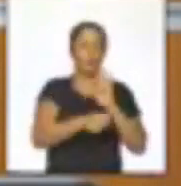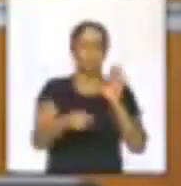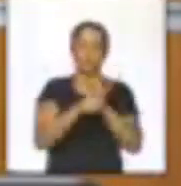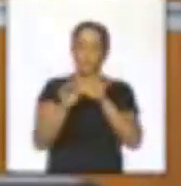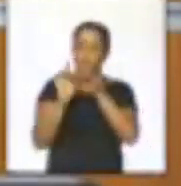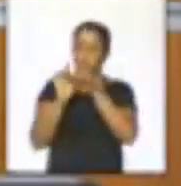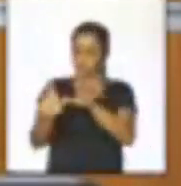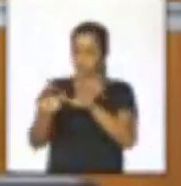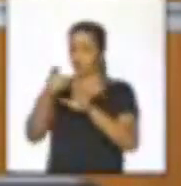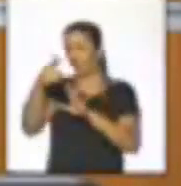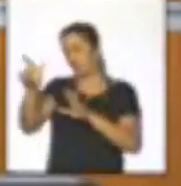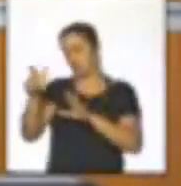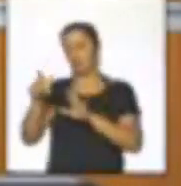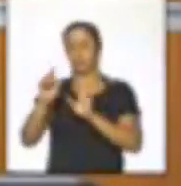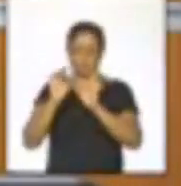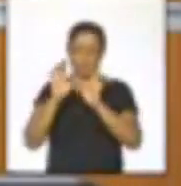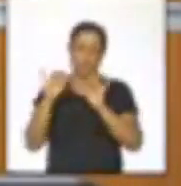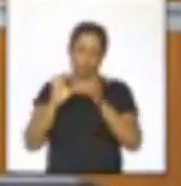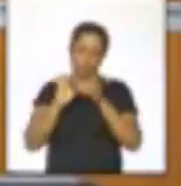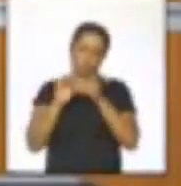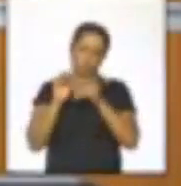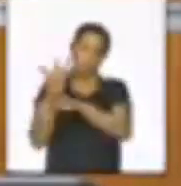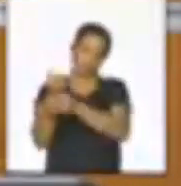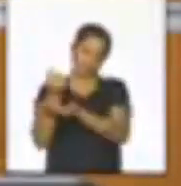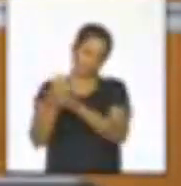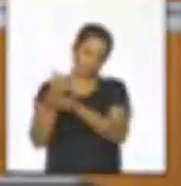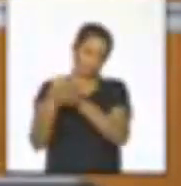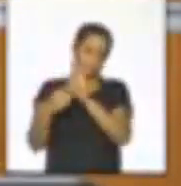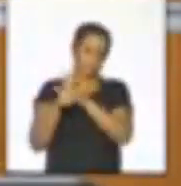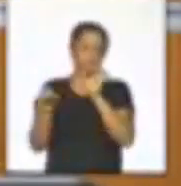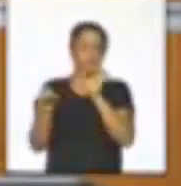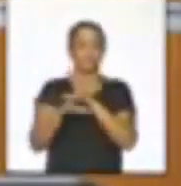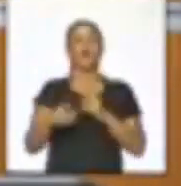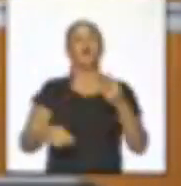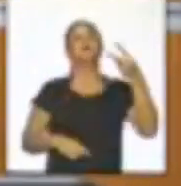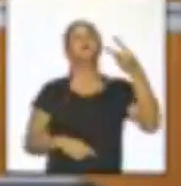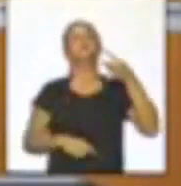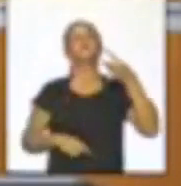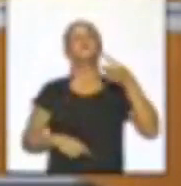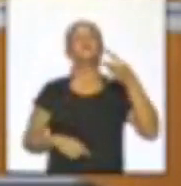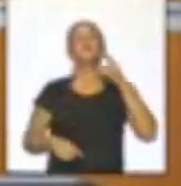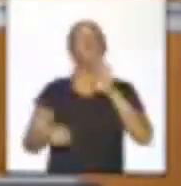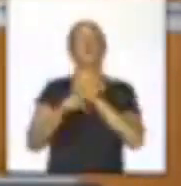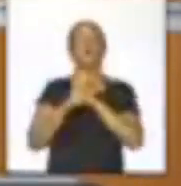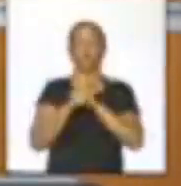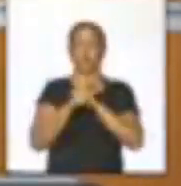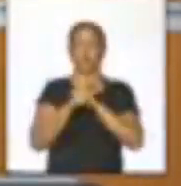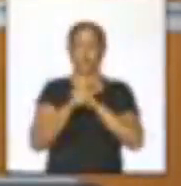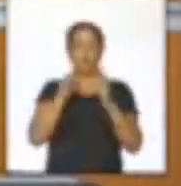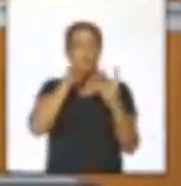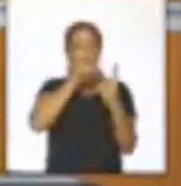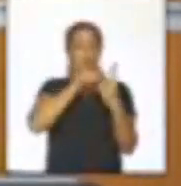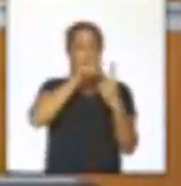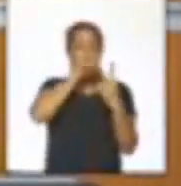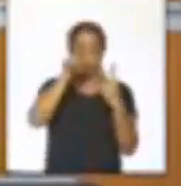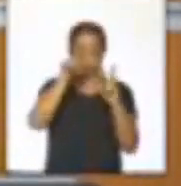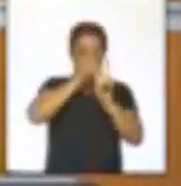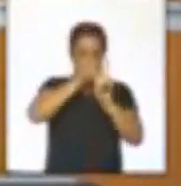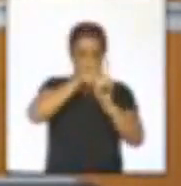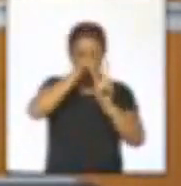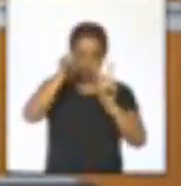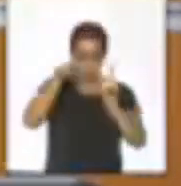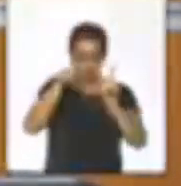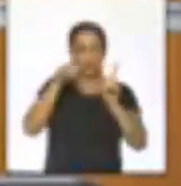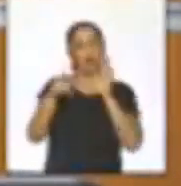estar disponível para você. Vamos para o segundo exemplo, que é uma raiz quadrada com três algarismos.